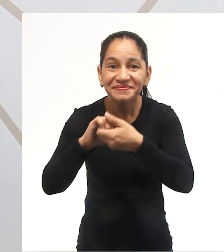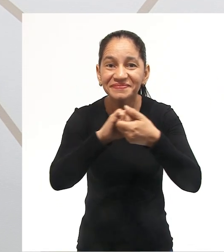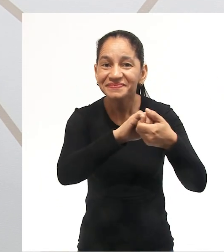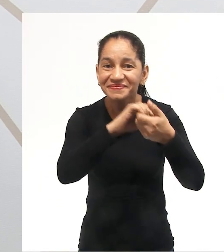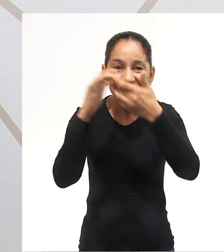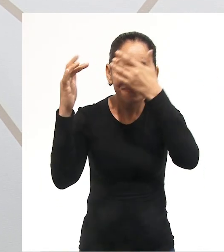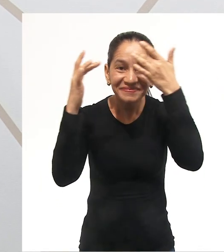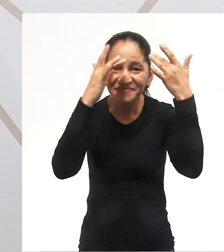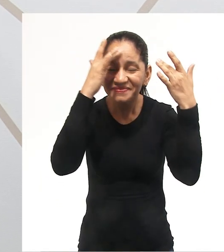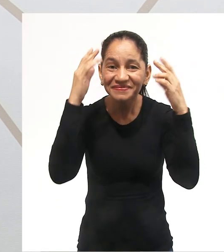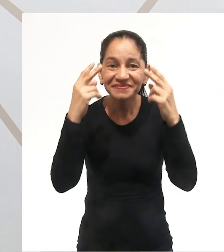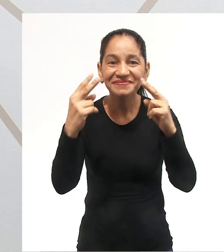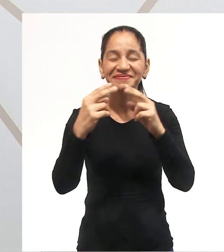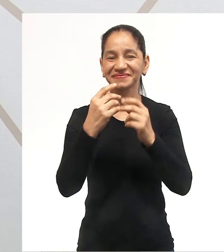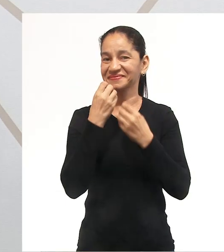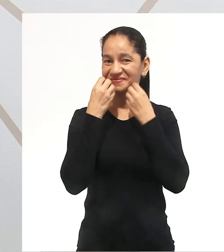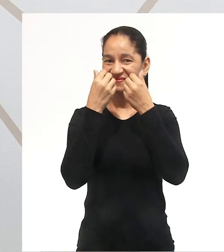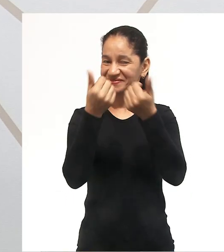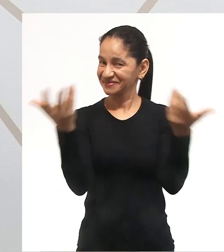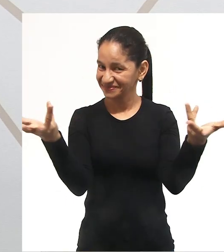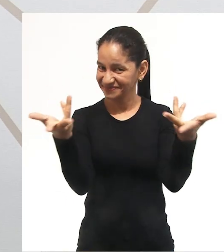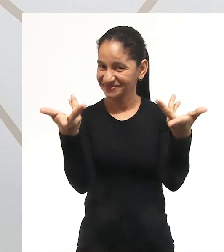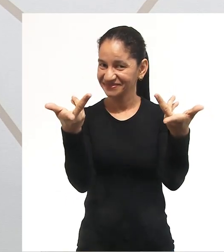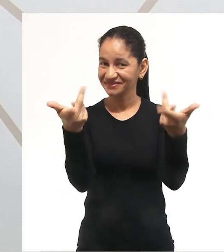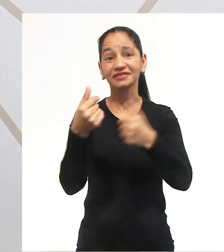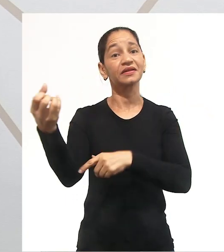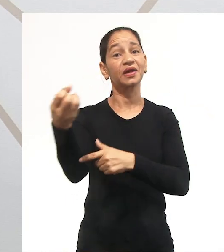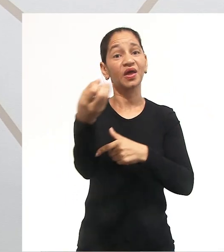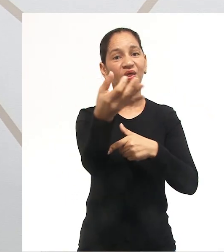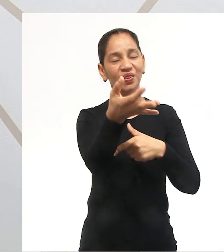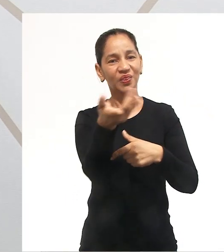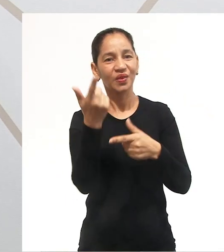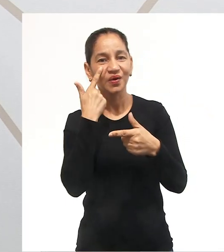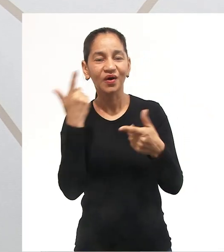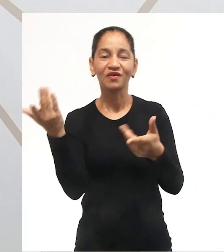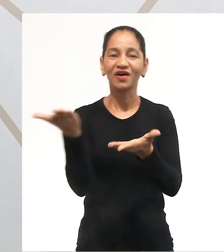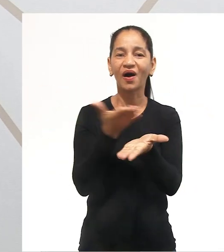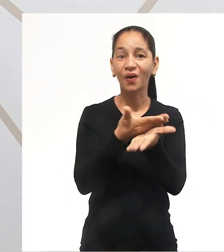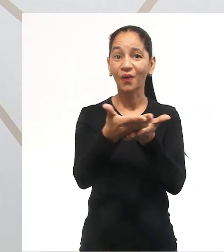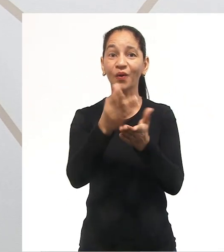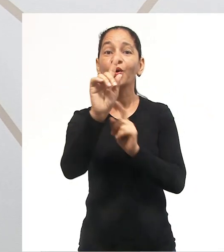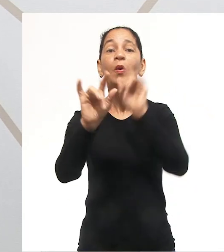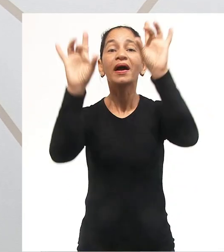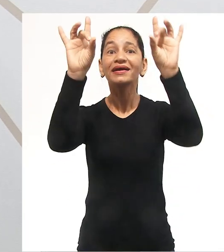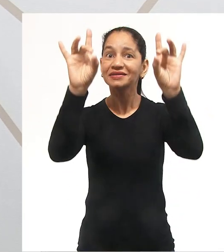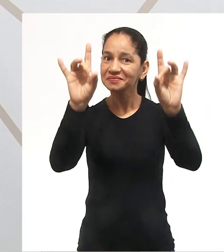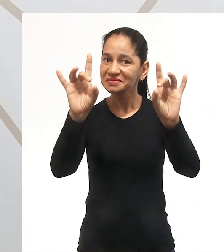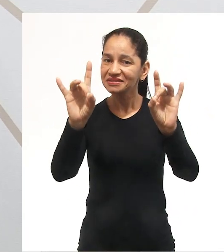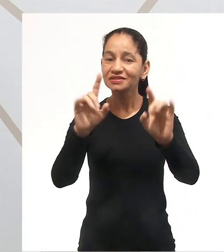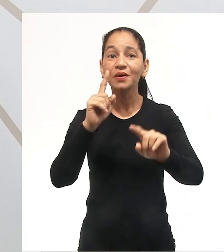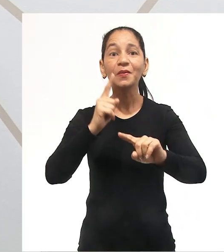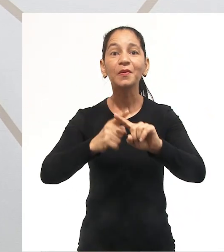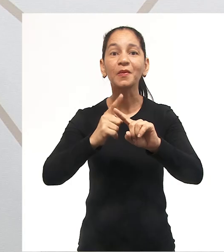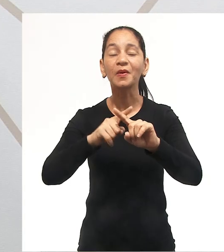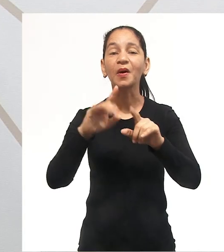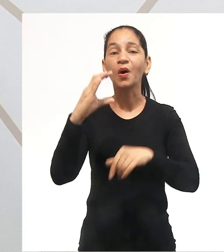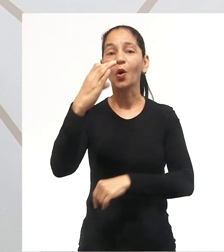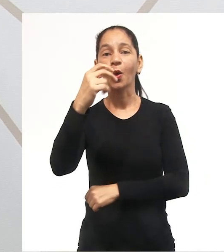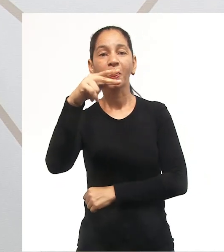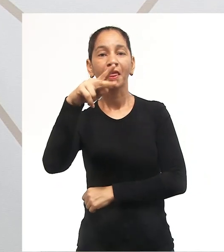Saudações, pessoas! Ai, que tudo! Nova temporada do Zona de Conexão e temporada especial